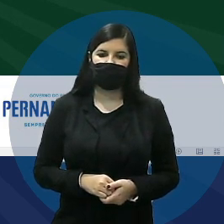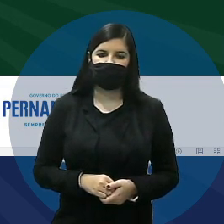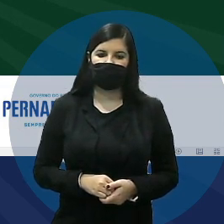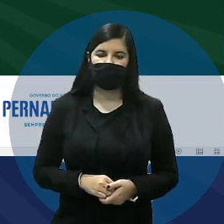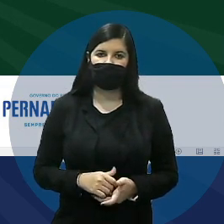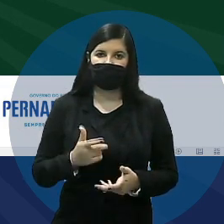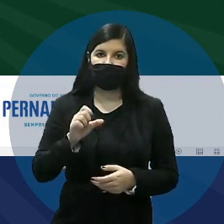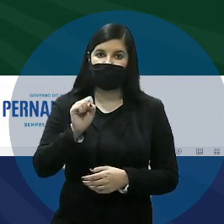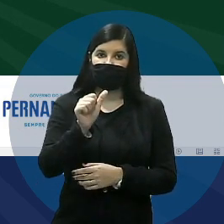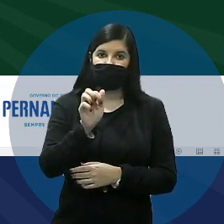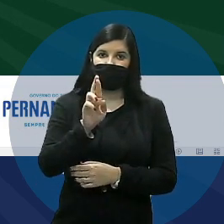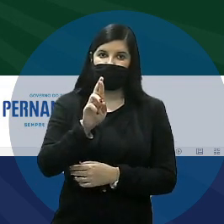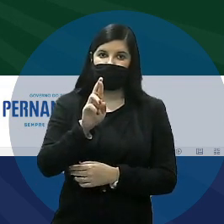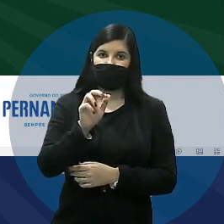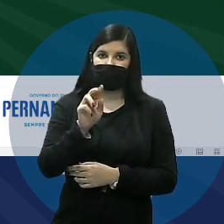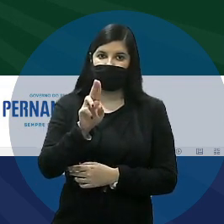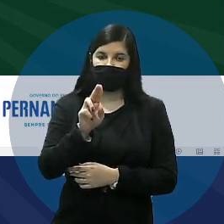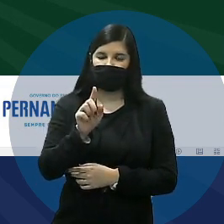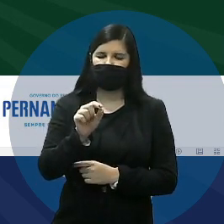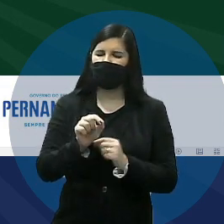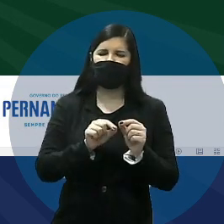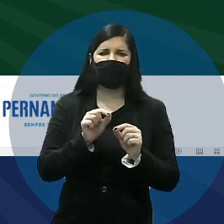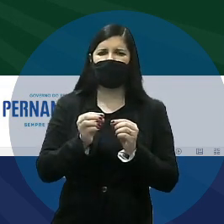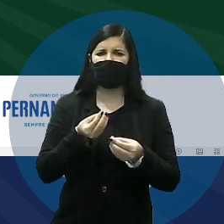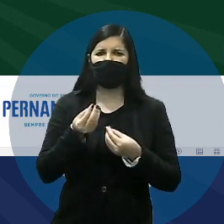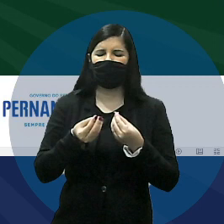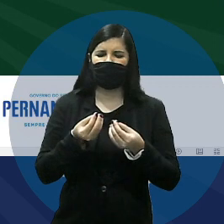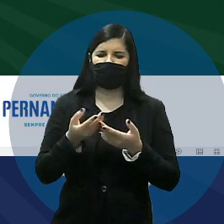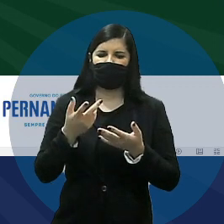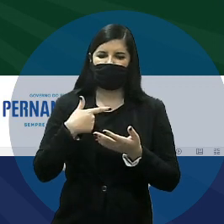O Sarau EREMPS, a ideia do Sarau EREMPS, né, ele